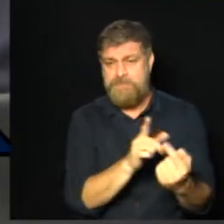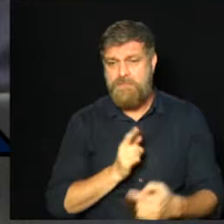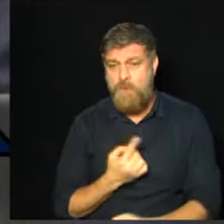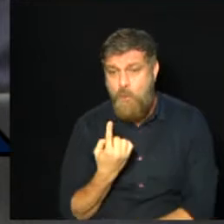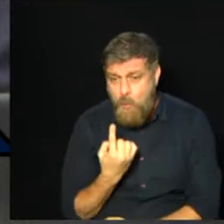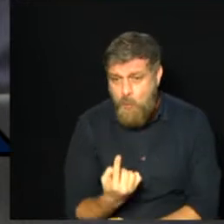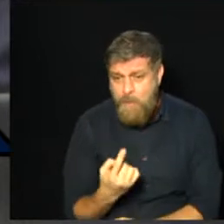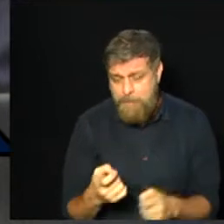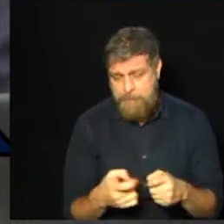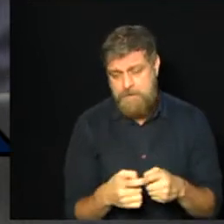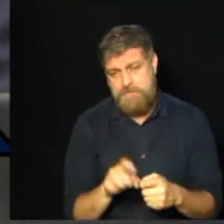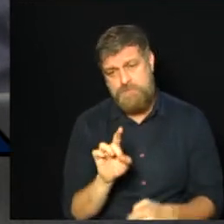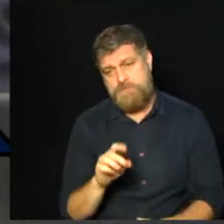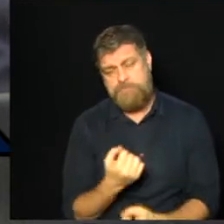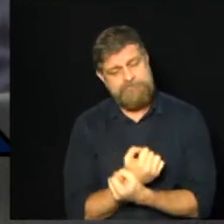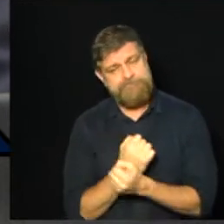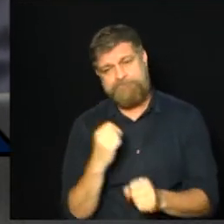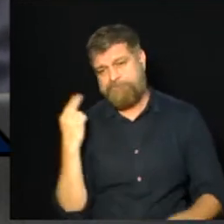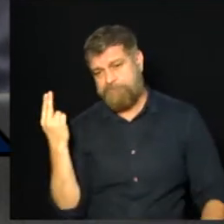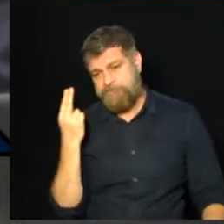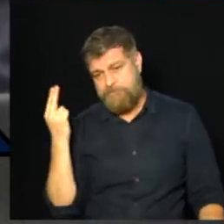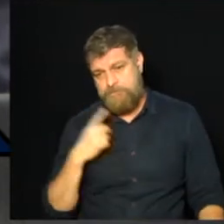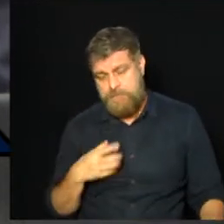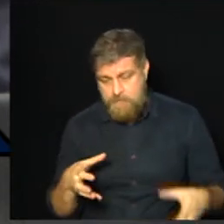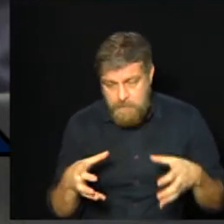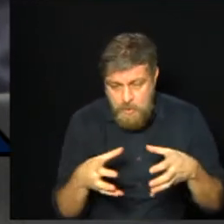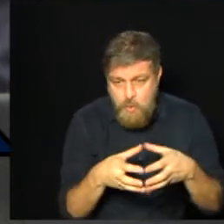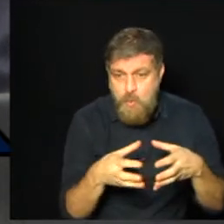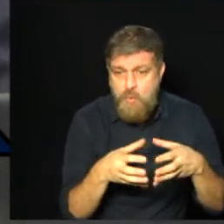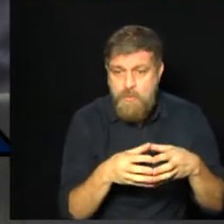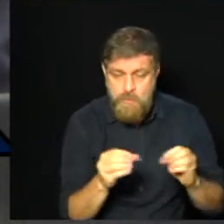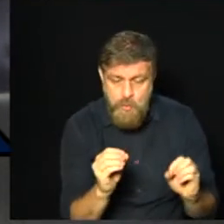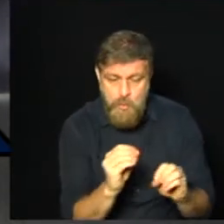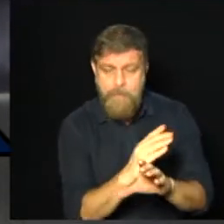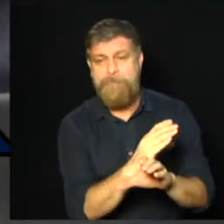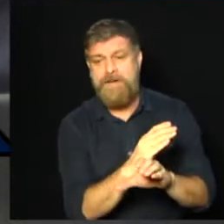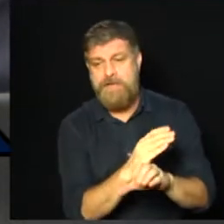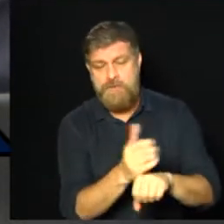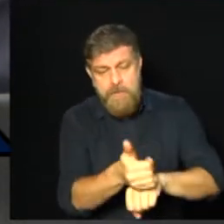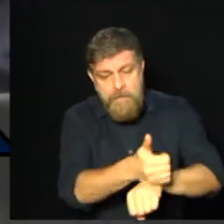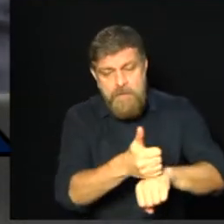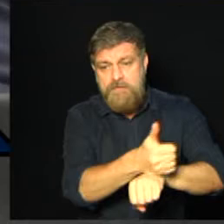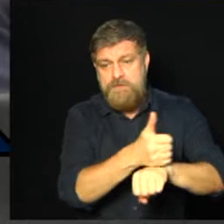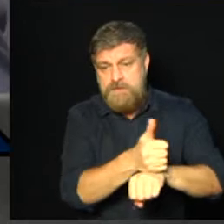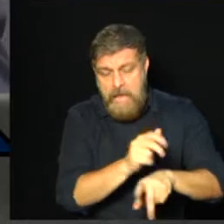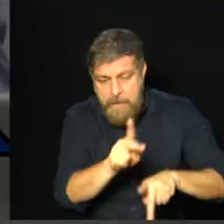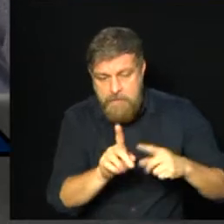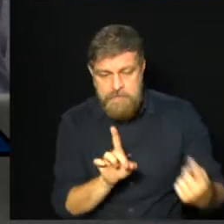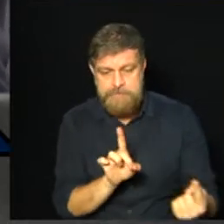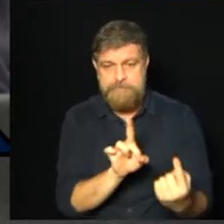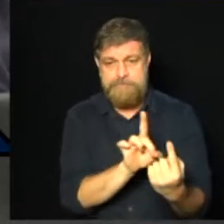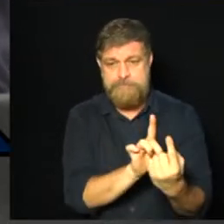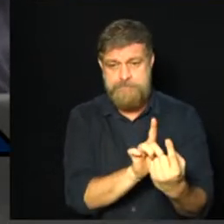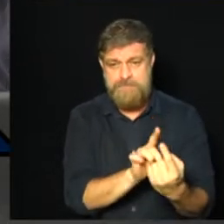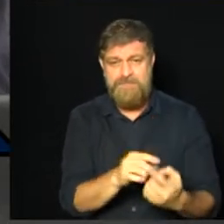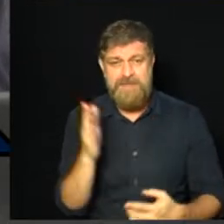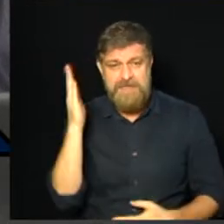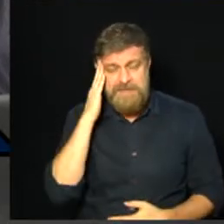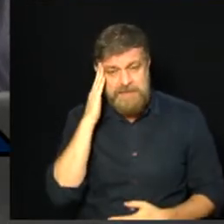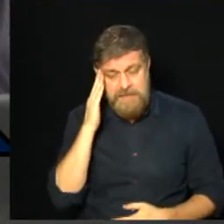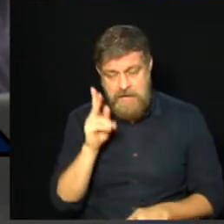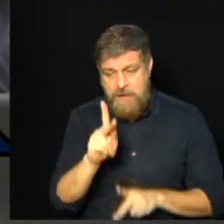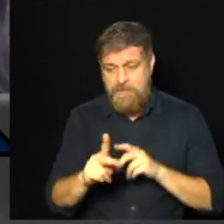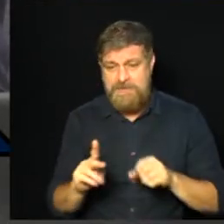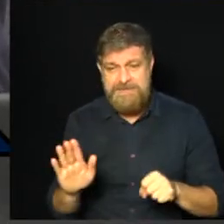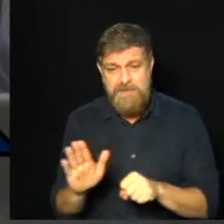condição. É preciso ter uma equipe minimamente completa para poder ter condição de atender a população. E nós estamos falando de uma população estimada em